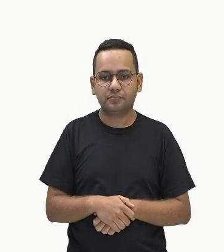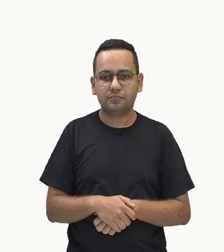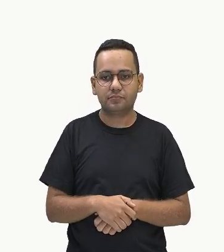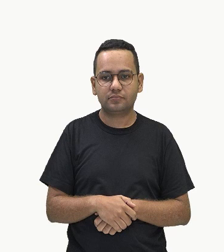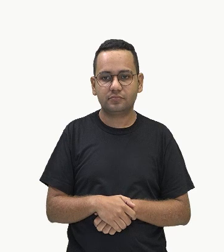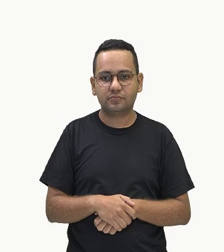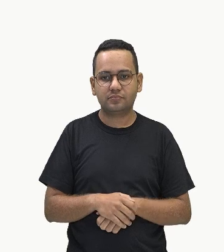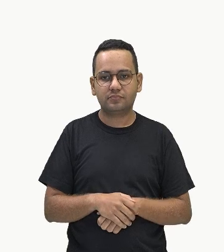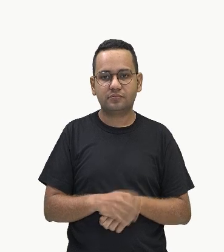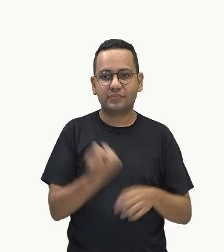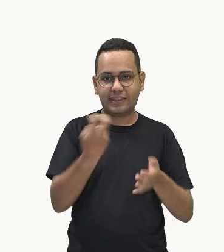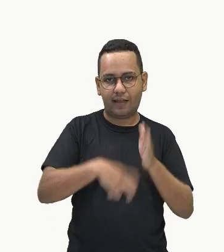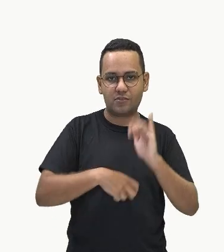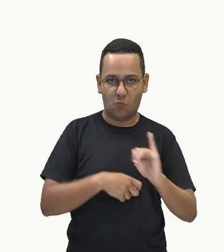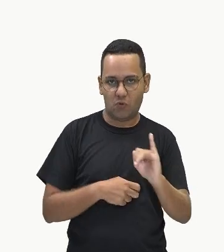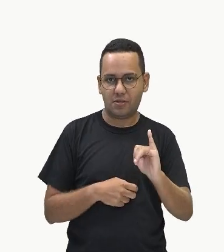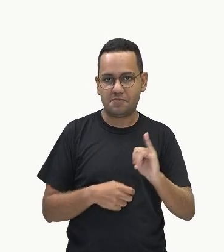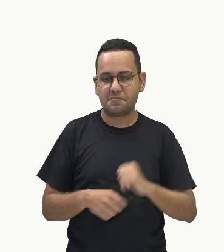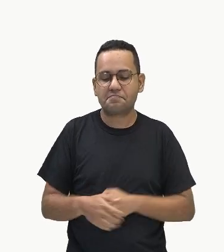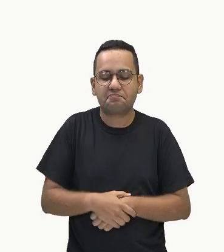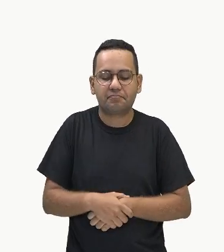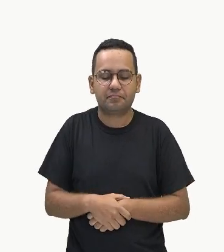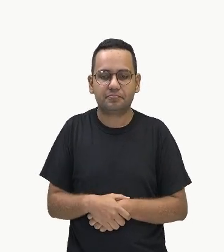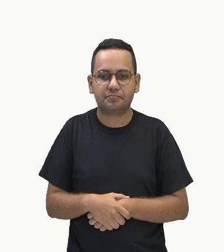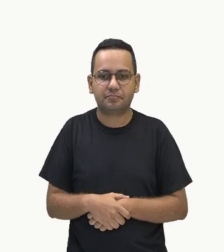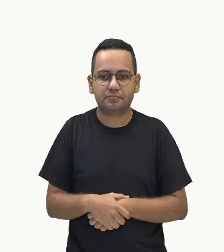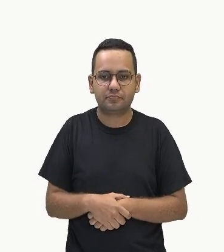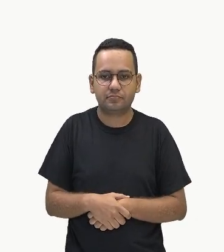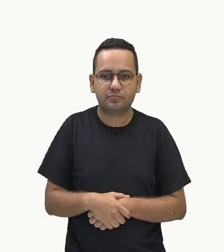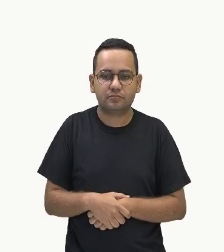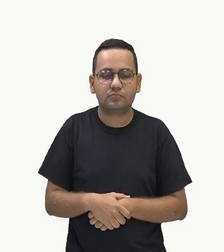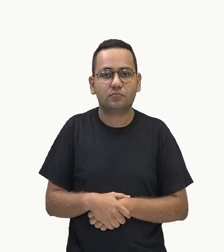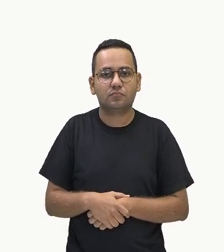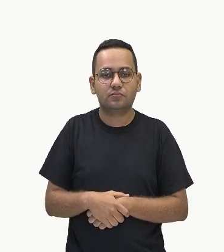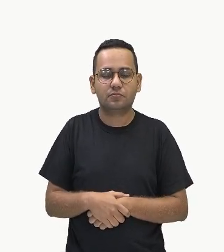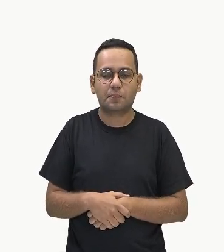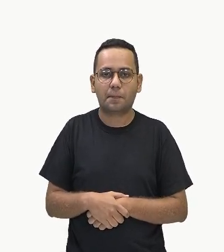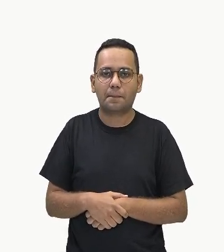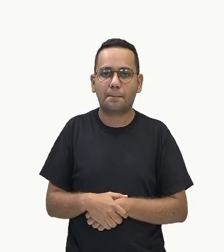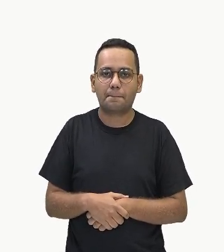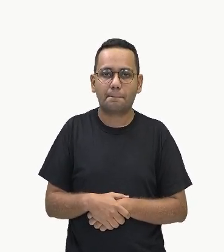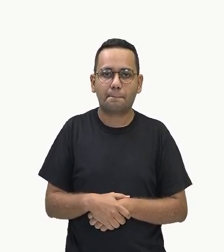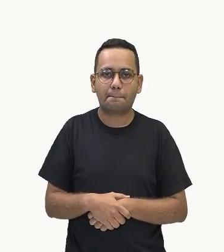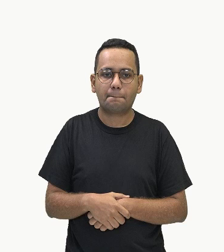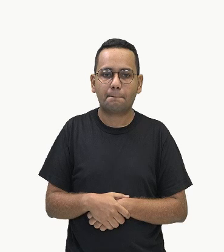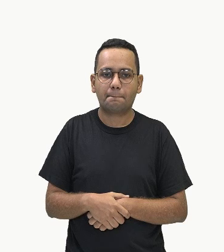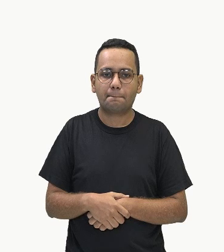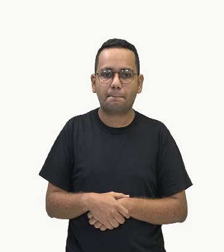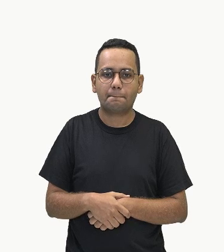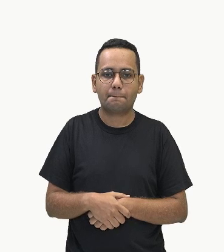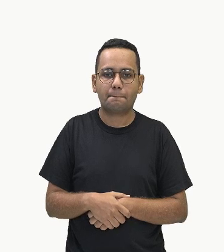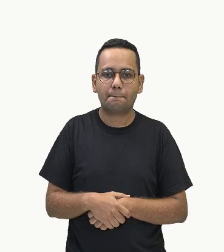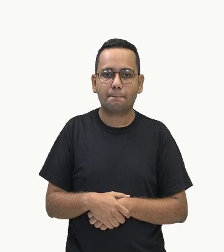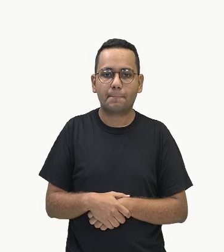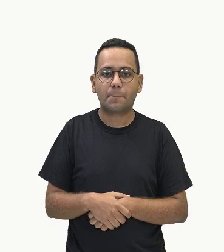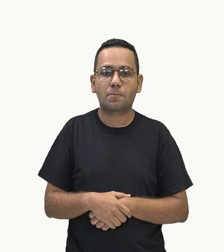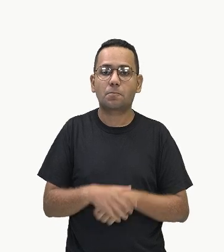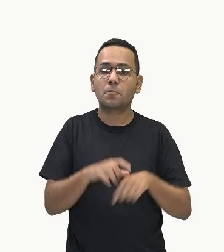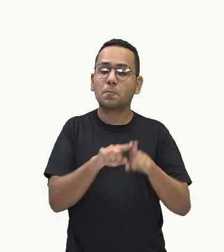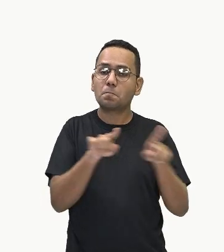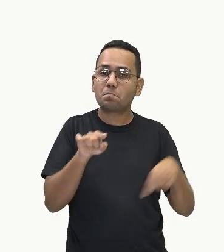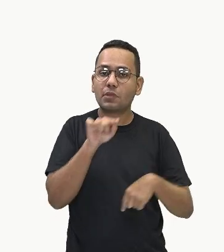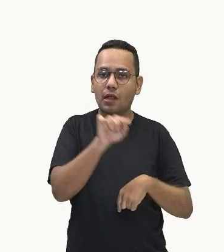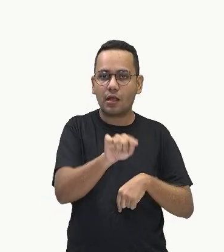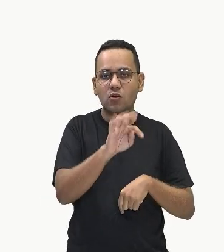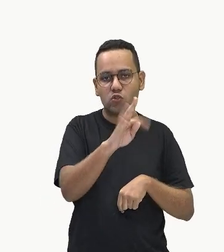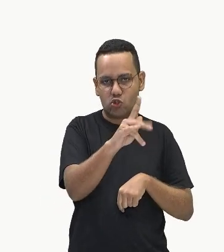a nossa taxa, pessoal. Então não esqueçam disso, ok? Se o Tiago ele fez um empréstimo de